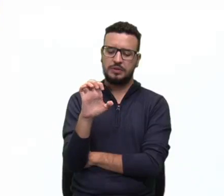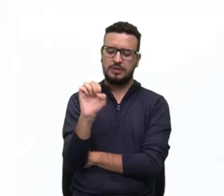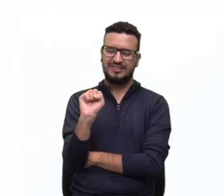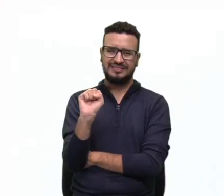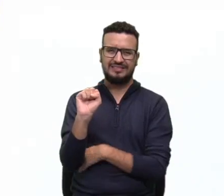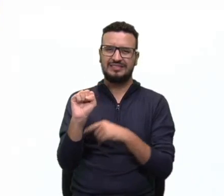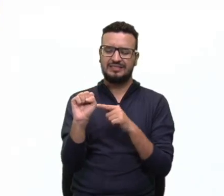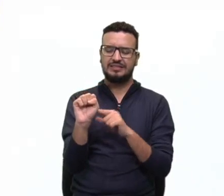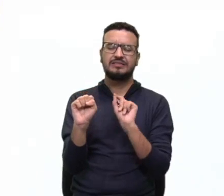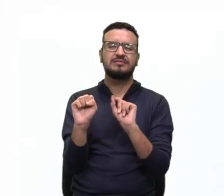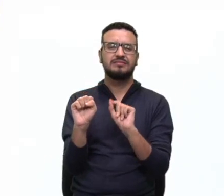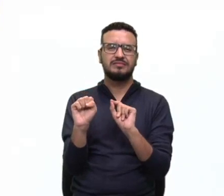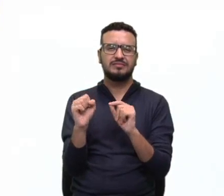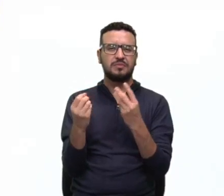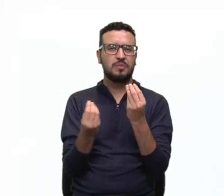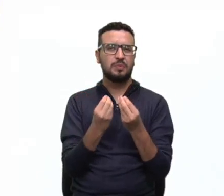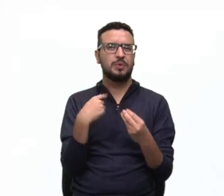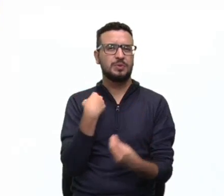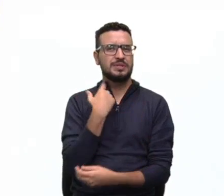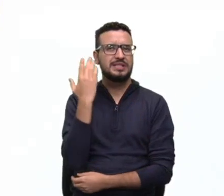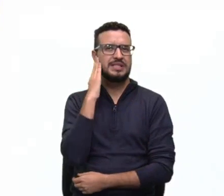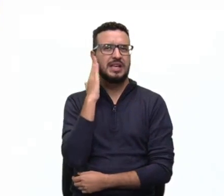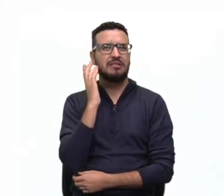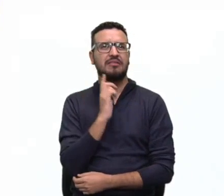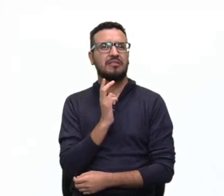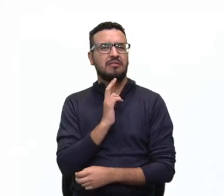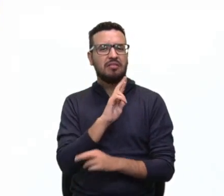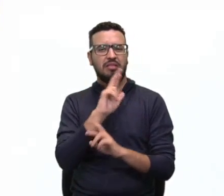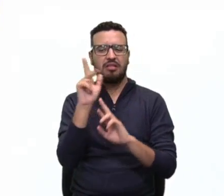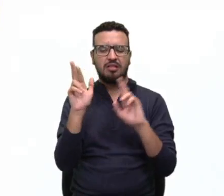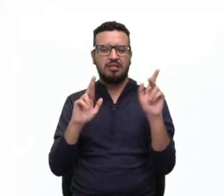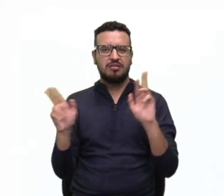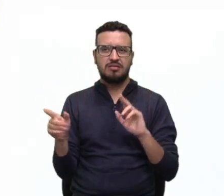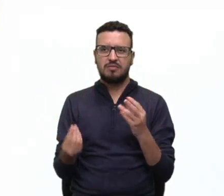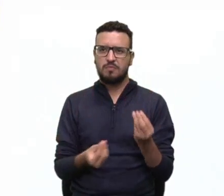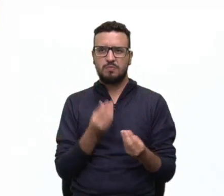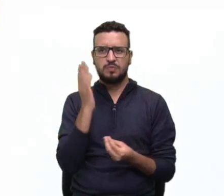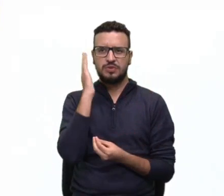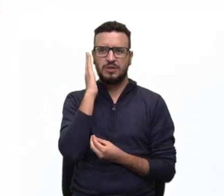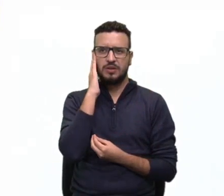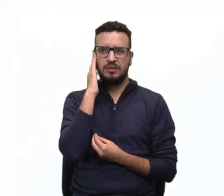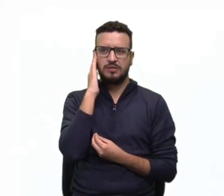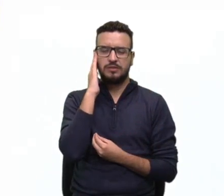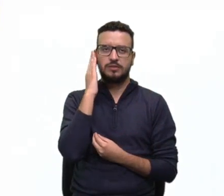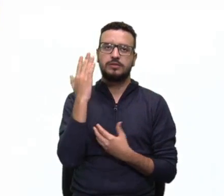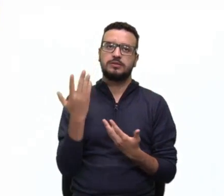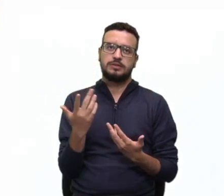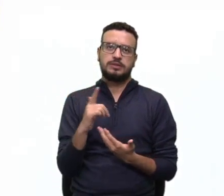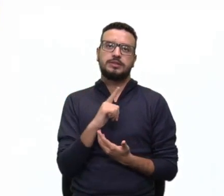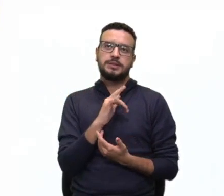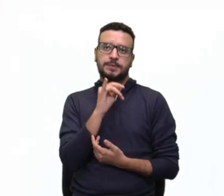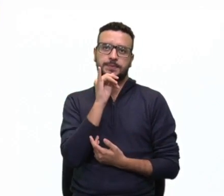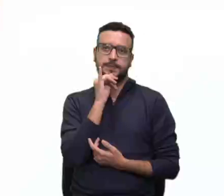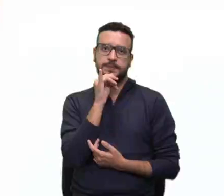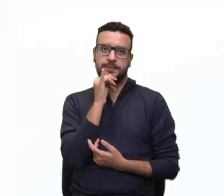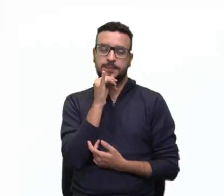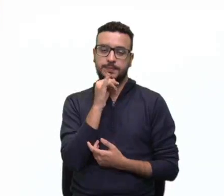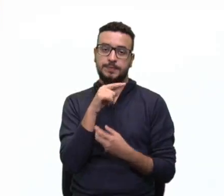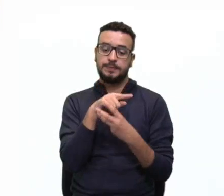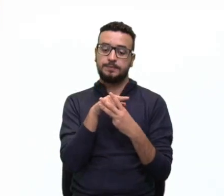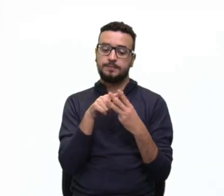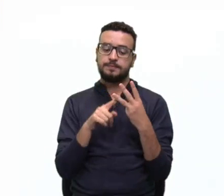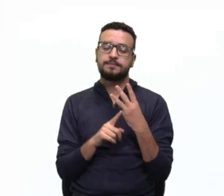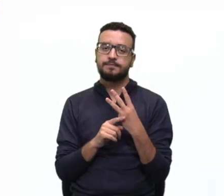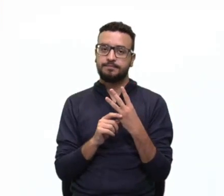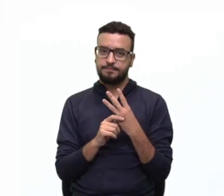pode classificar os diferentes tipos de articulações? Então nós temos, por exemplo, 3